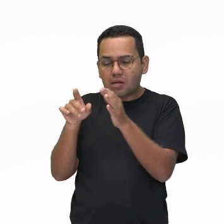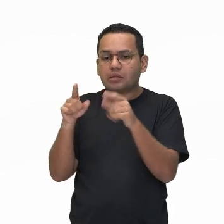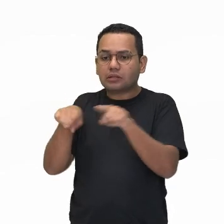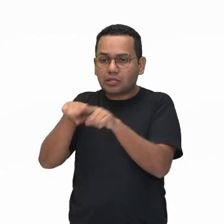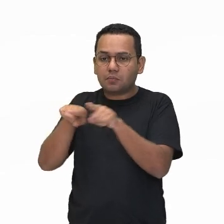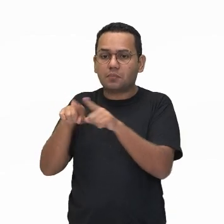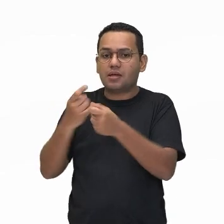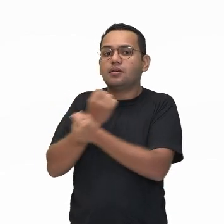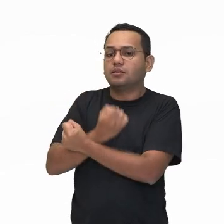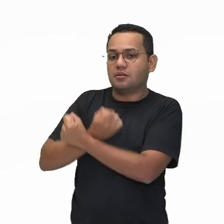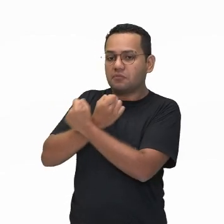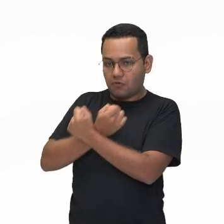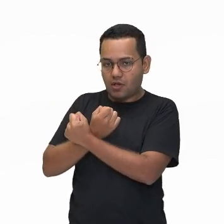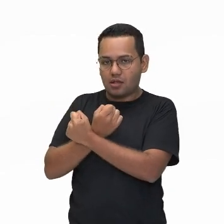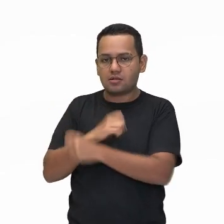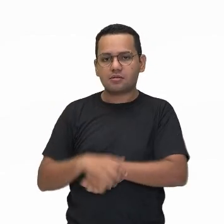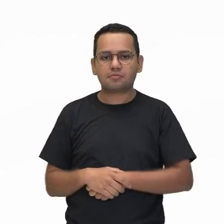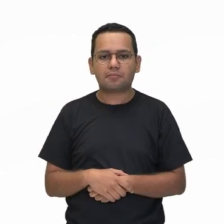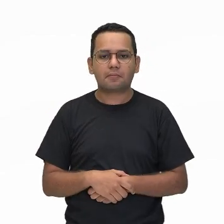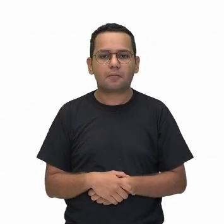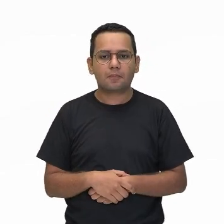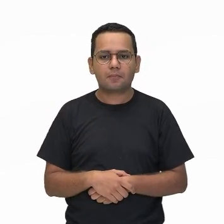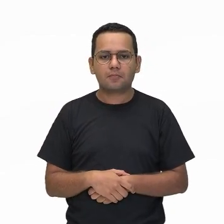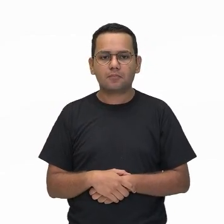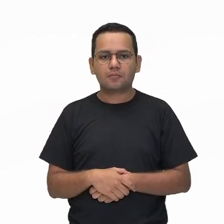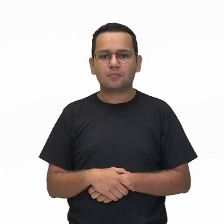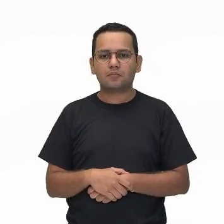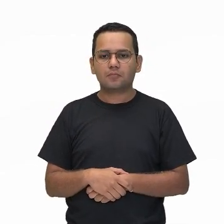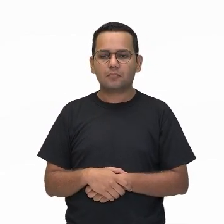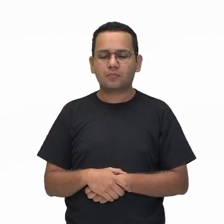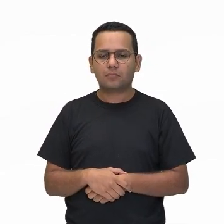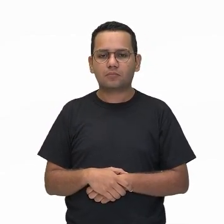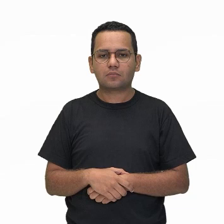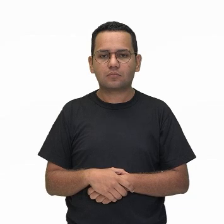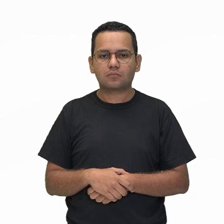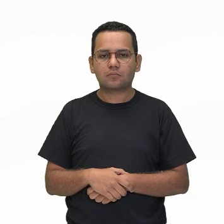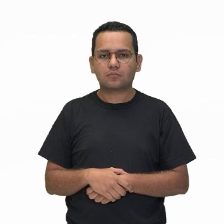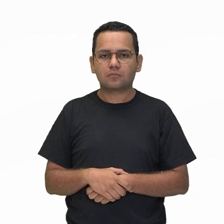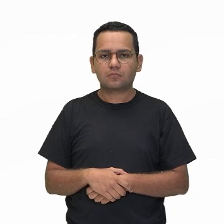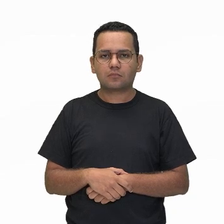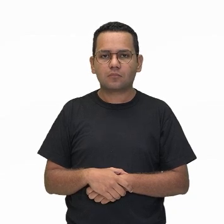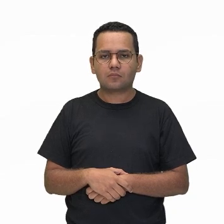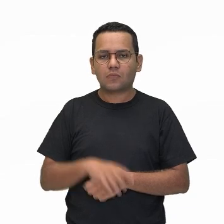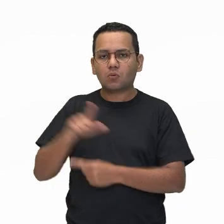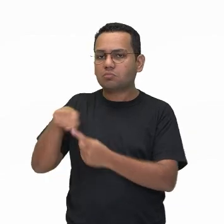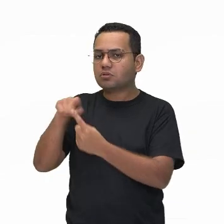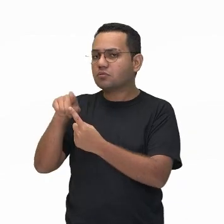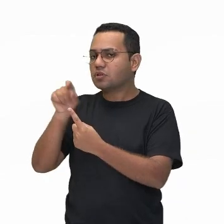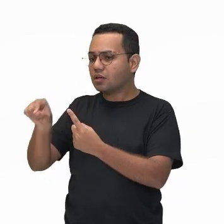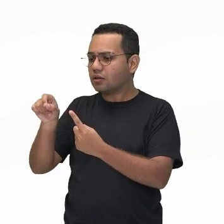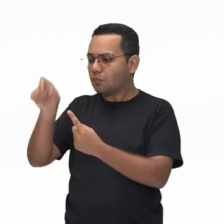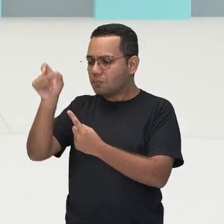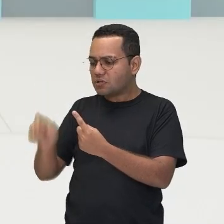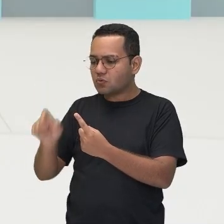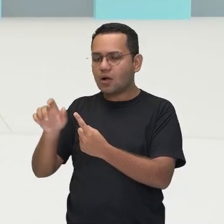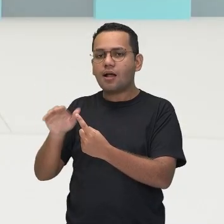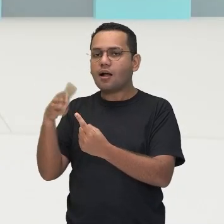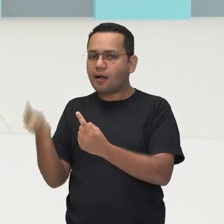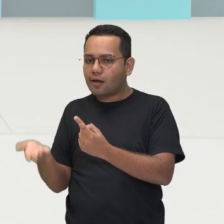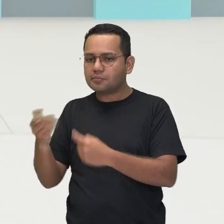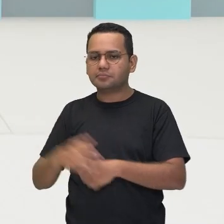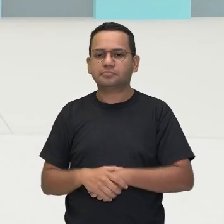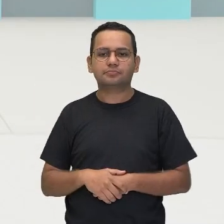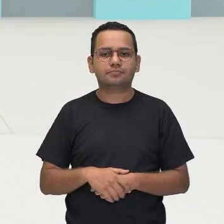grifem aí essas palavrinhas ataque e defesa dirigidas ao corpo corpo do adversário e pra gente falar sobre lutas né a gente vai